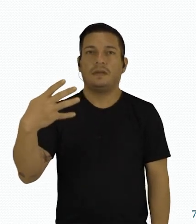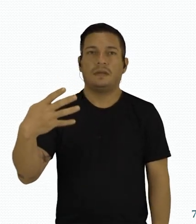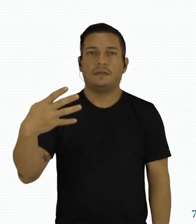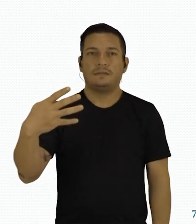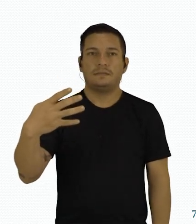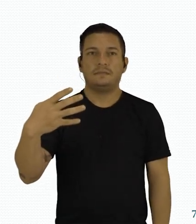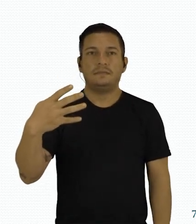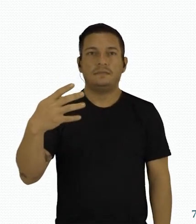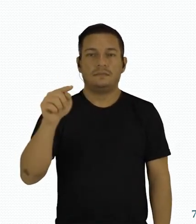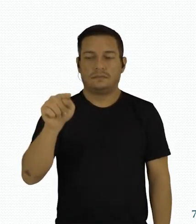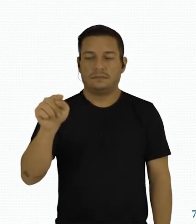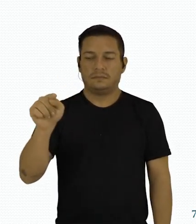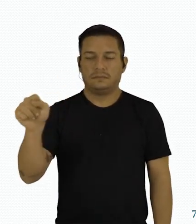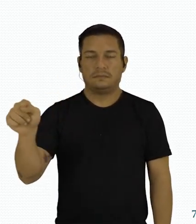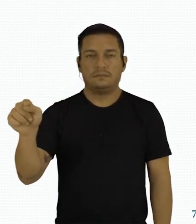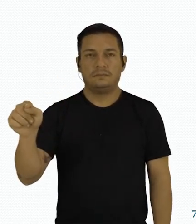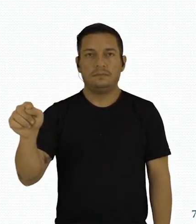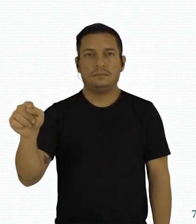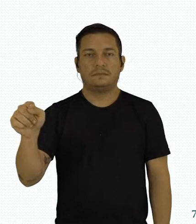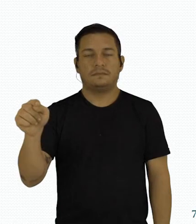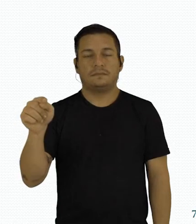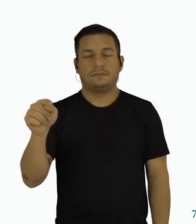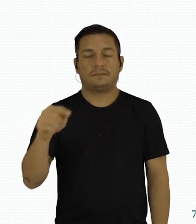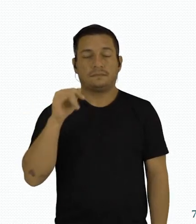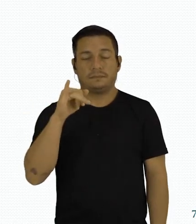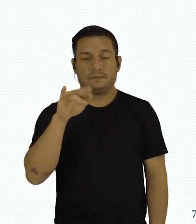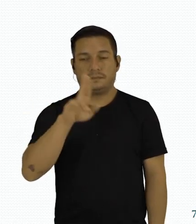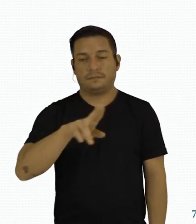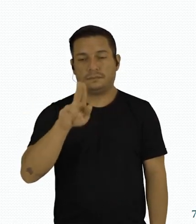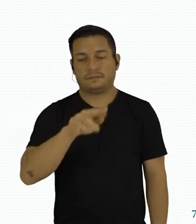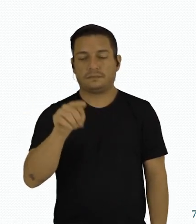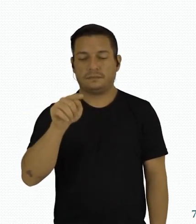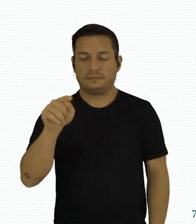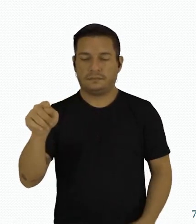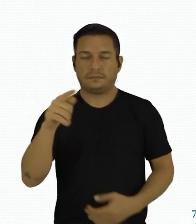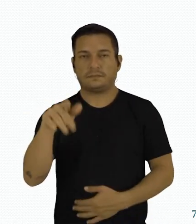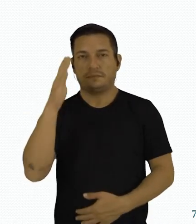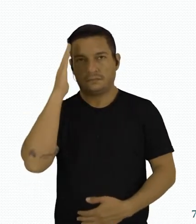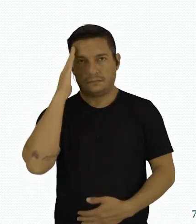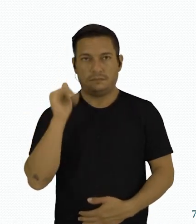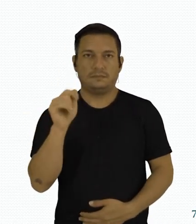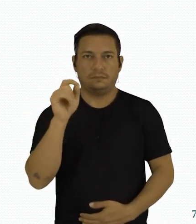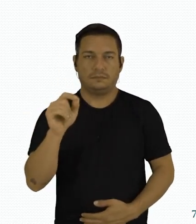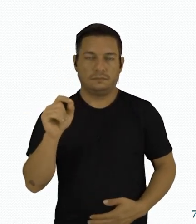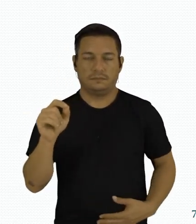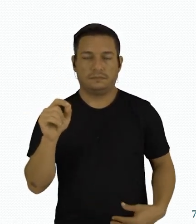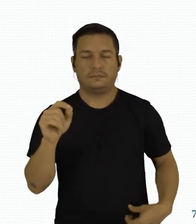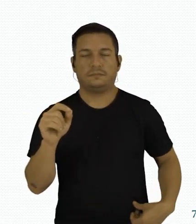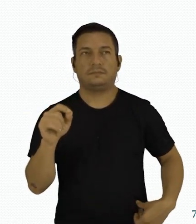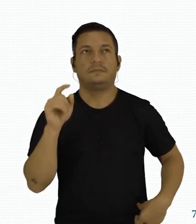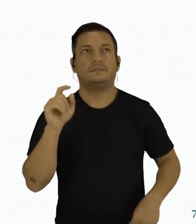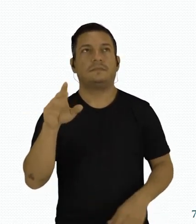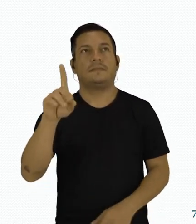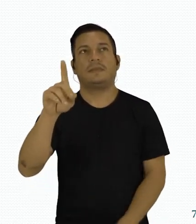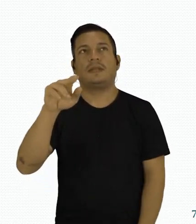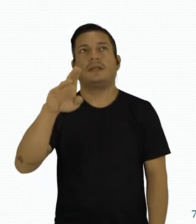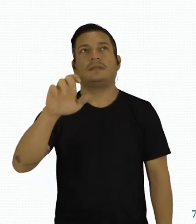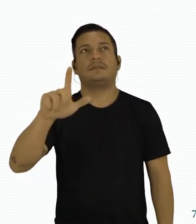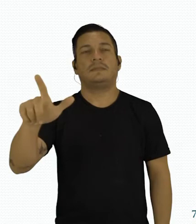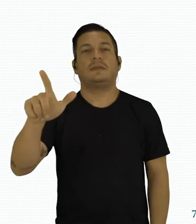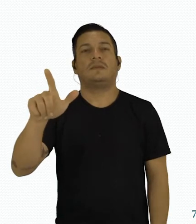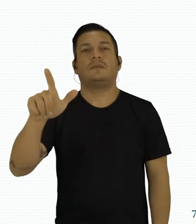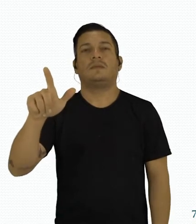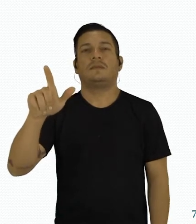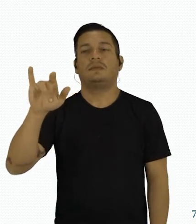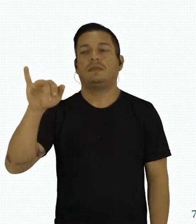2,3244444, reticências no final, certo? Se eu usei reticências, você já sabe, você já está ligado, decimal